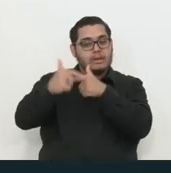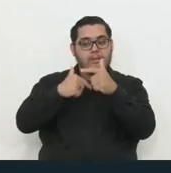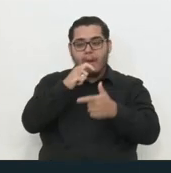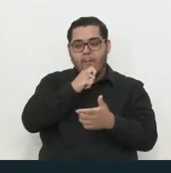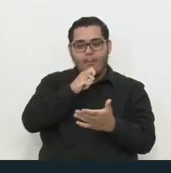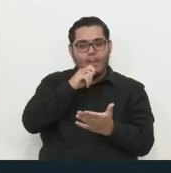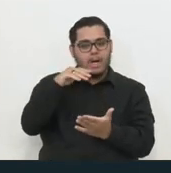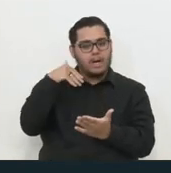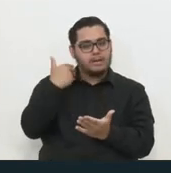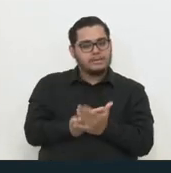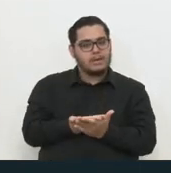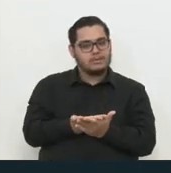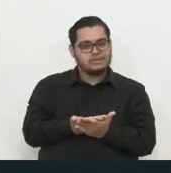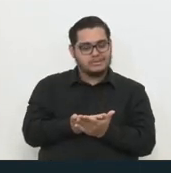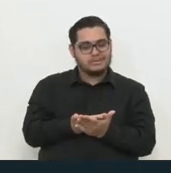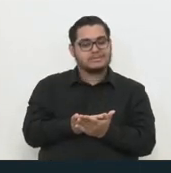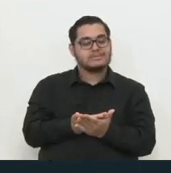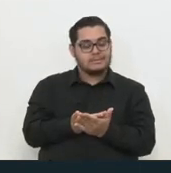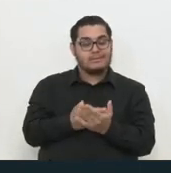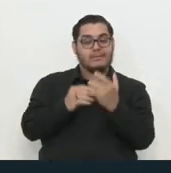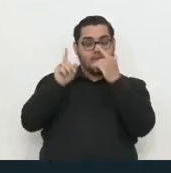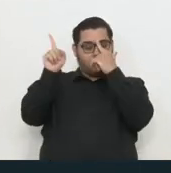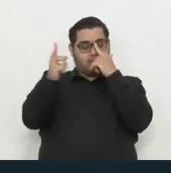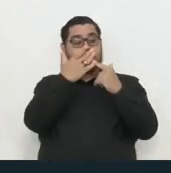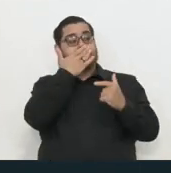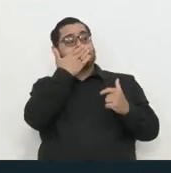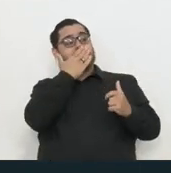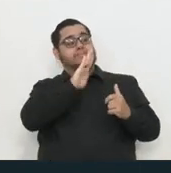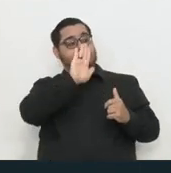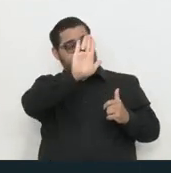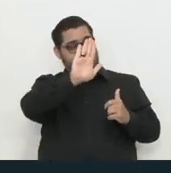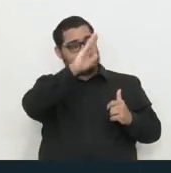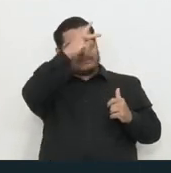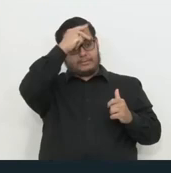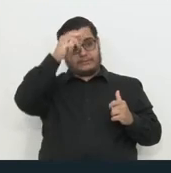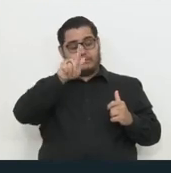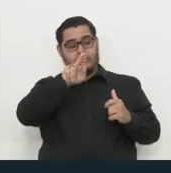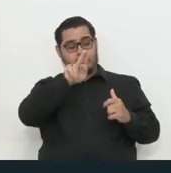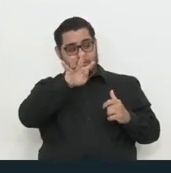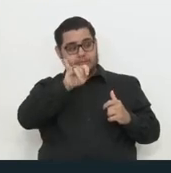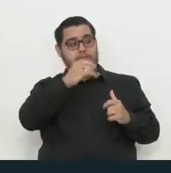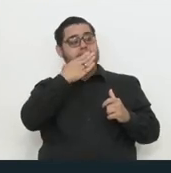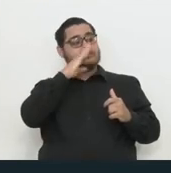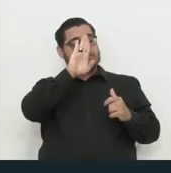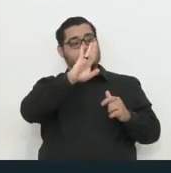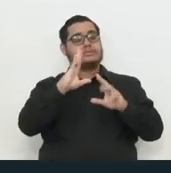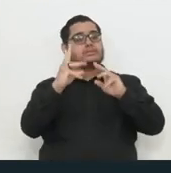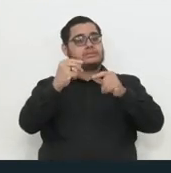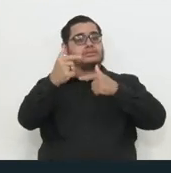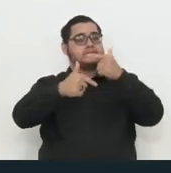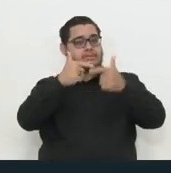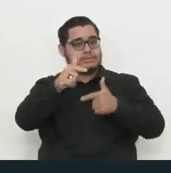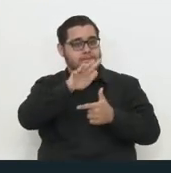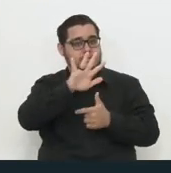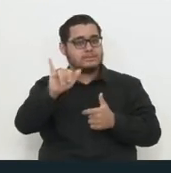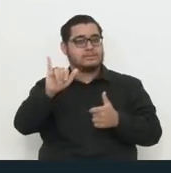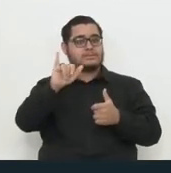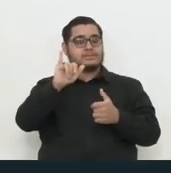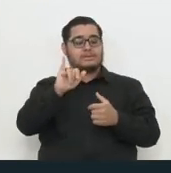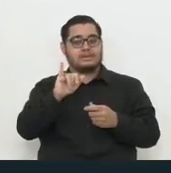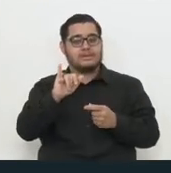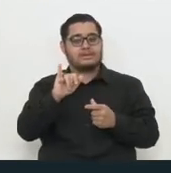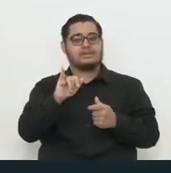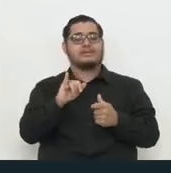foi mais uma promessa não cumprida do prefeito Gut que empregar Todo esse pessoal não é só que